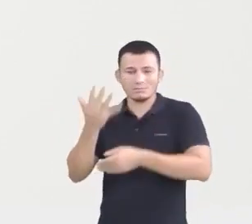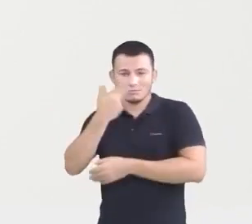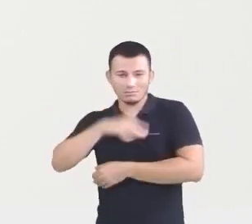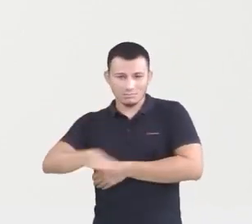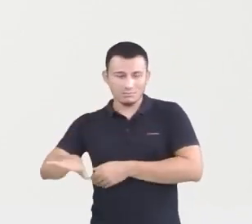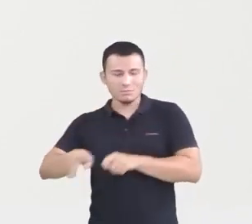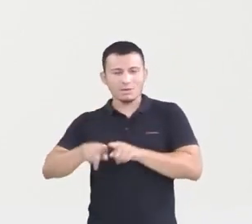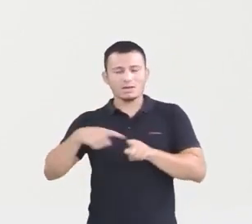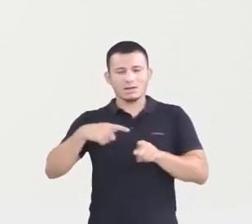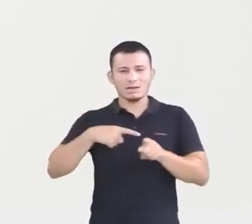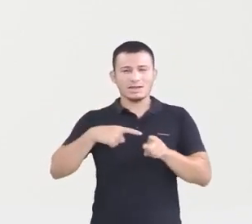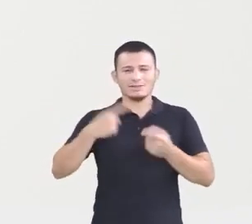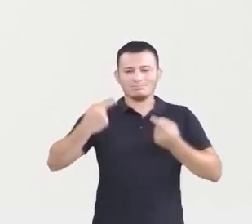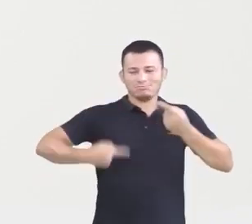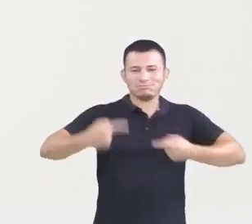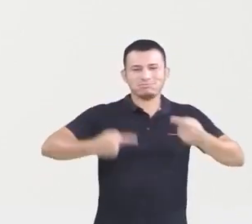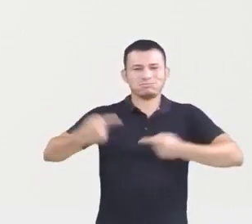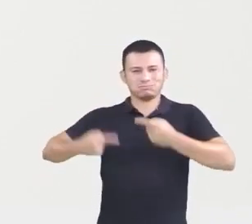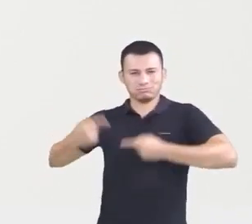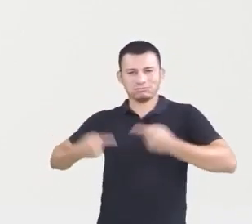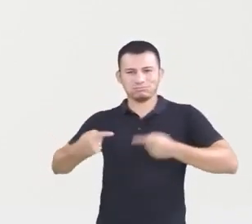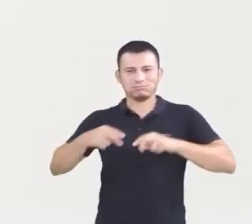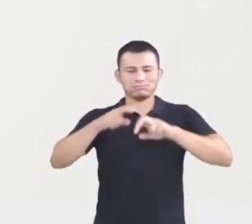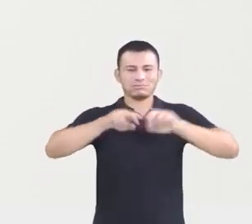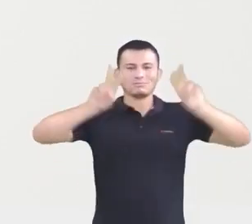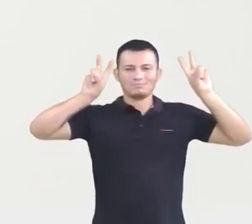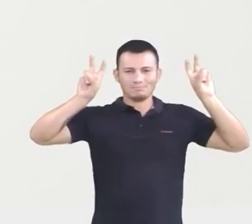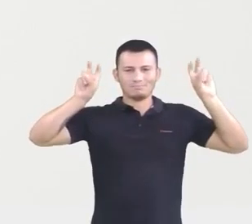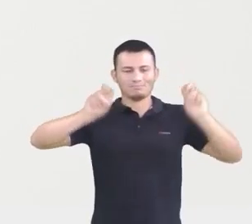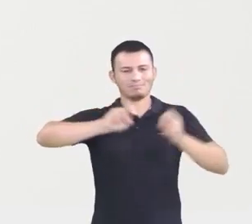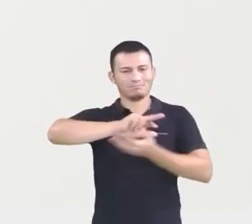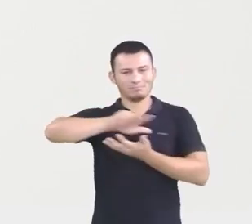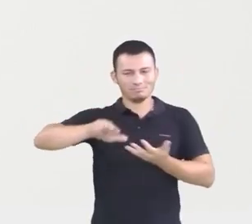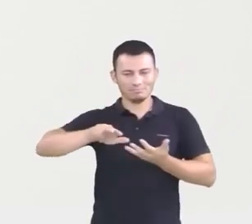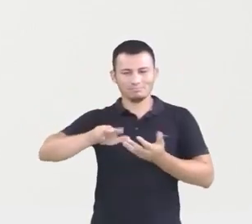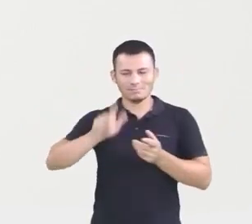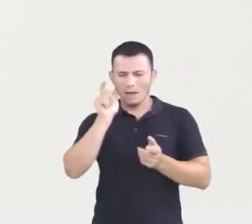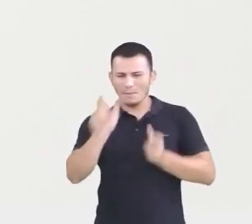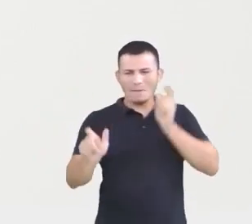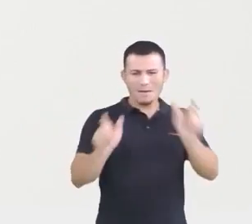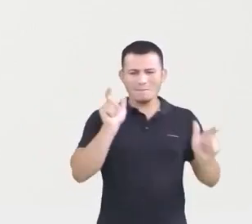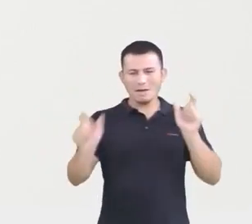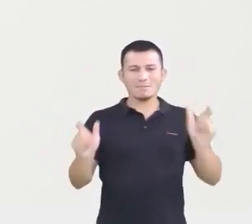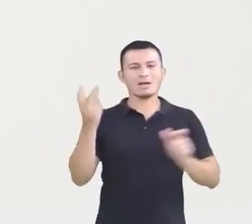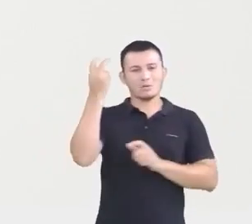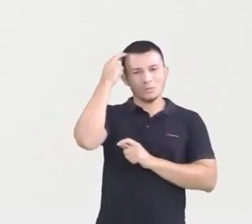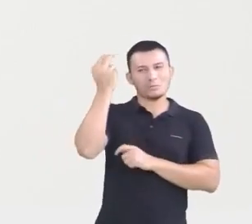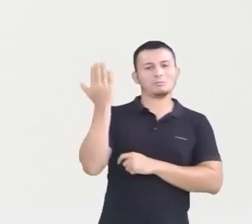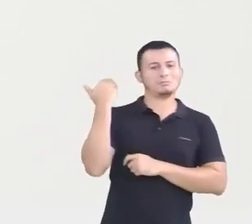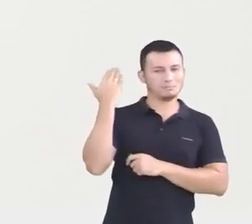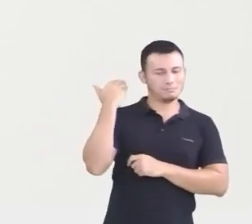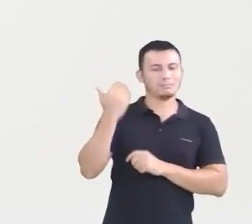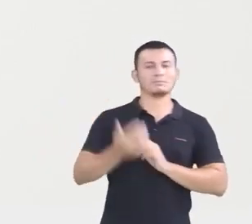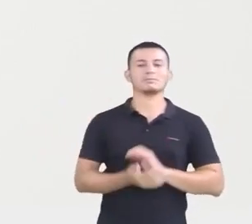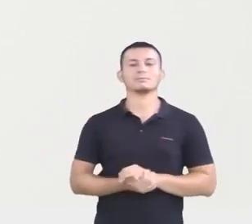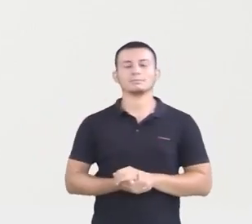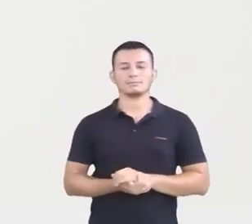série de discussões sobre os mais diversos assuntos, criticando a cultura da época.